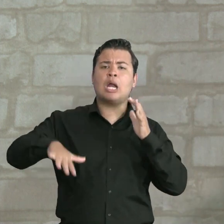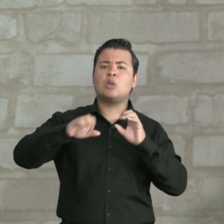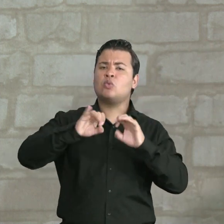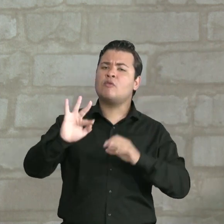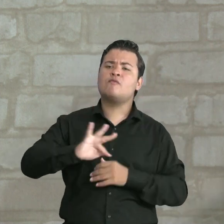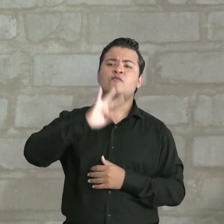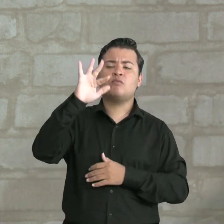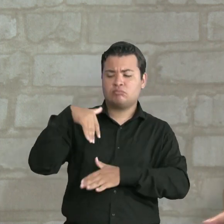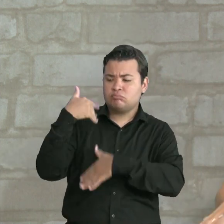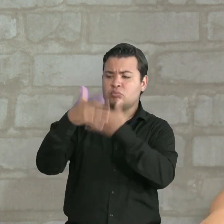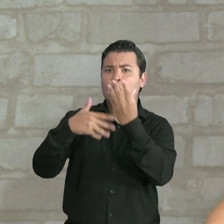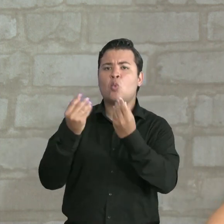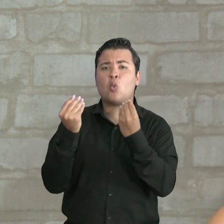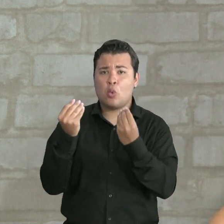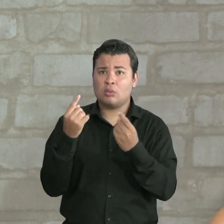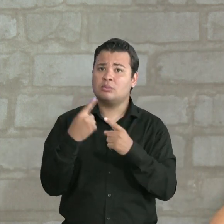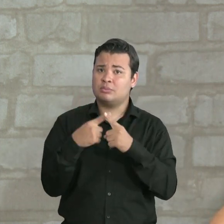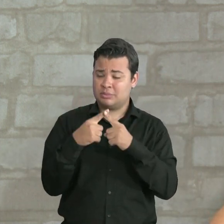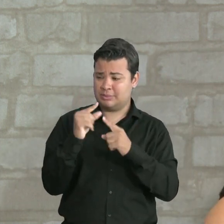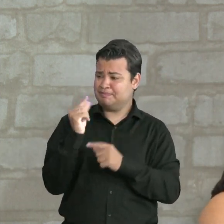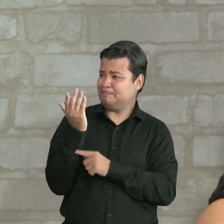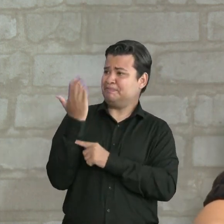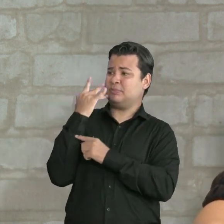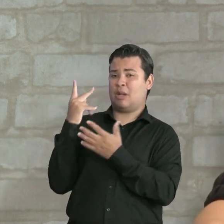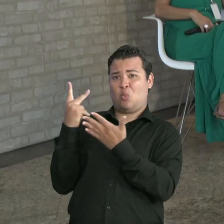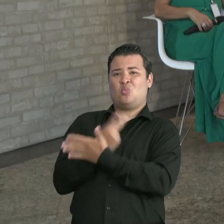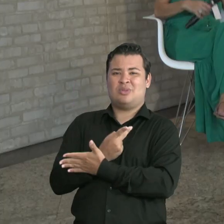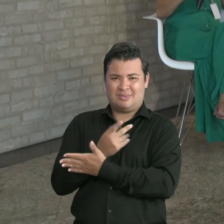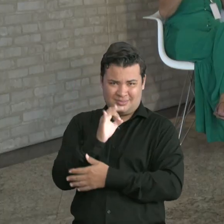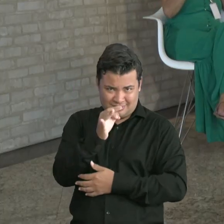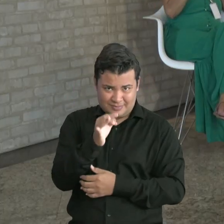baseando-se, né, nesse passado tão recente que a gente teve.